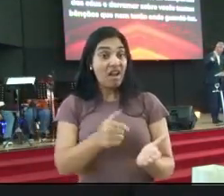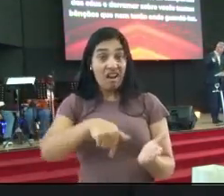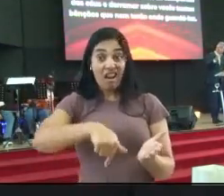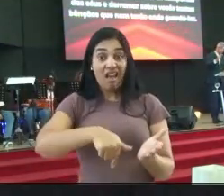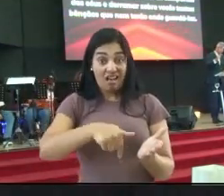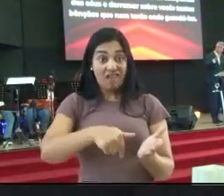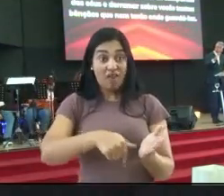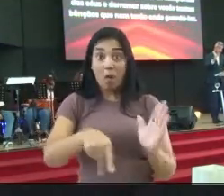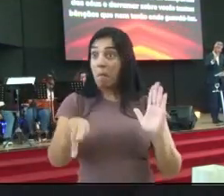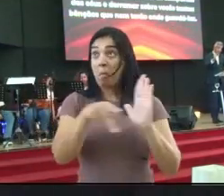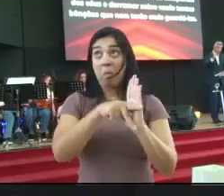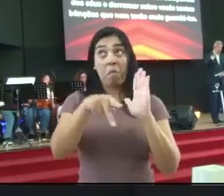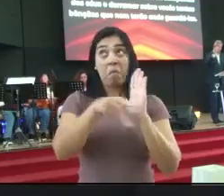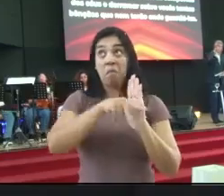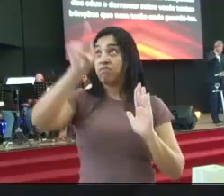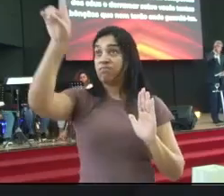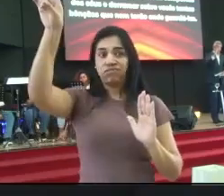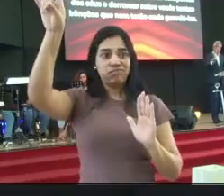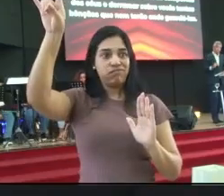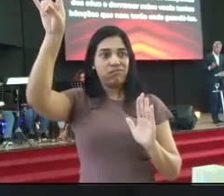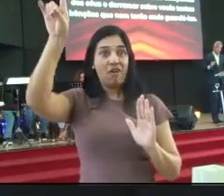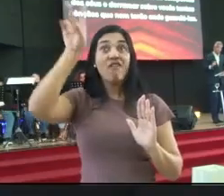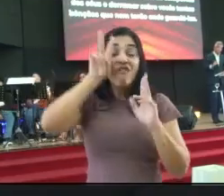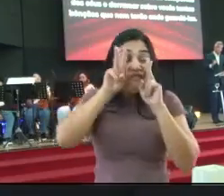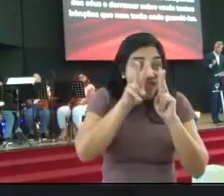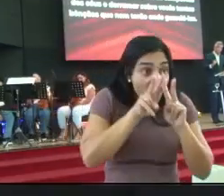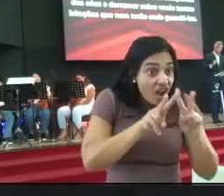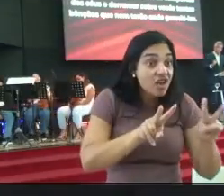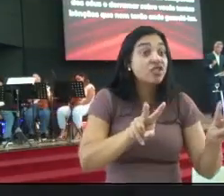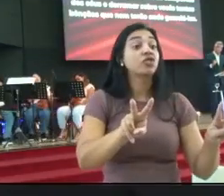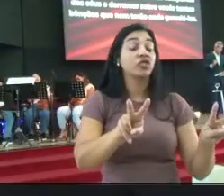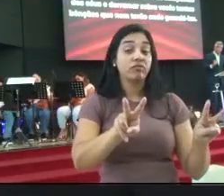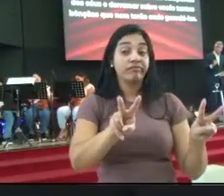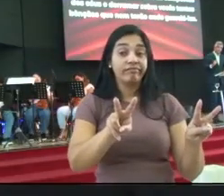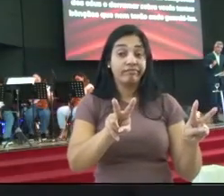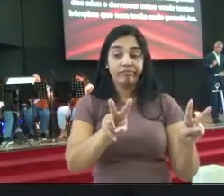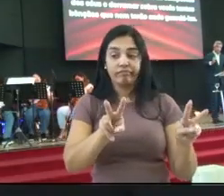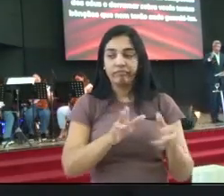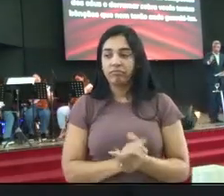palavra do próprio Deus. Ele está dizendo: e vejam.